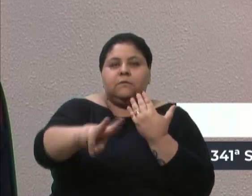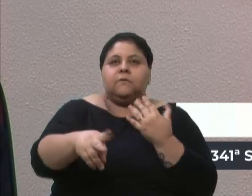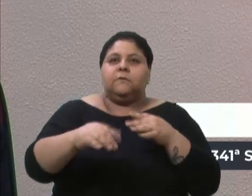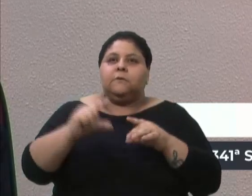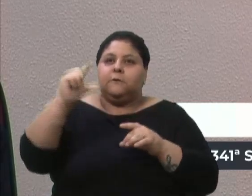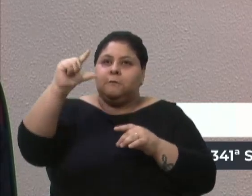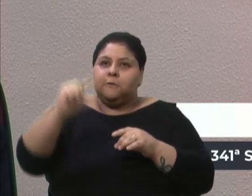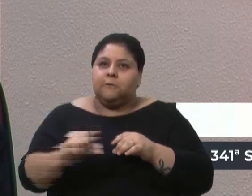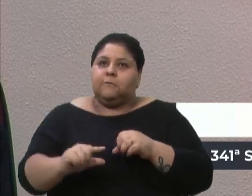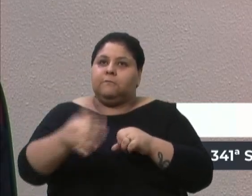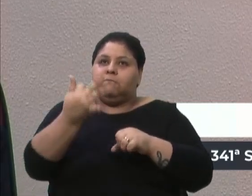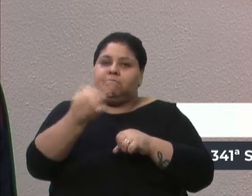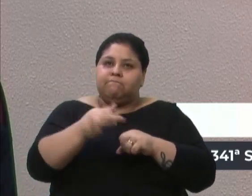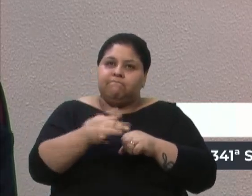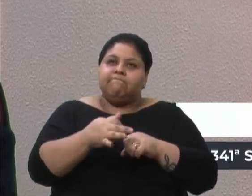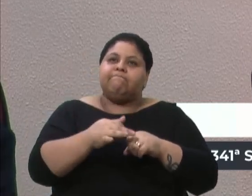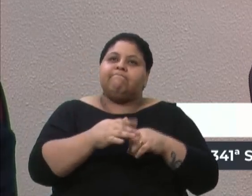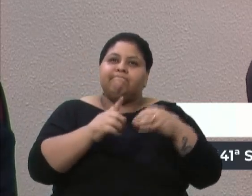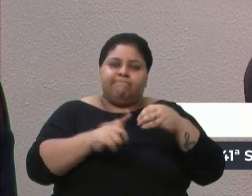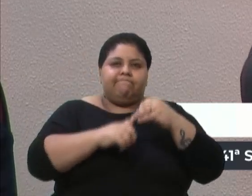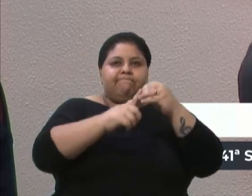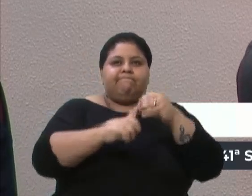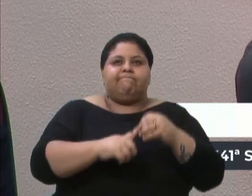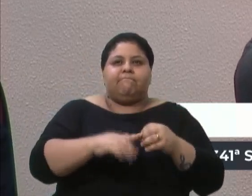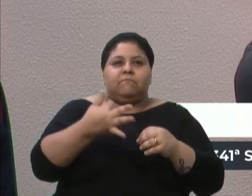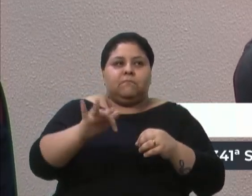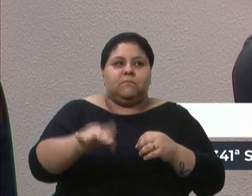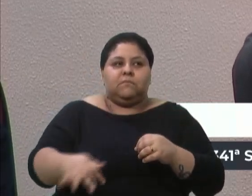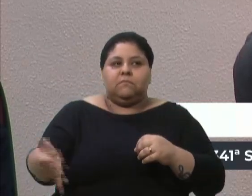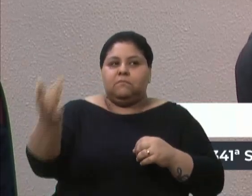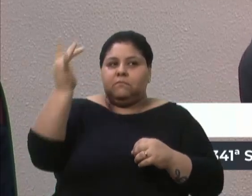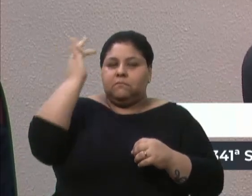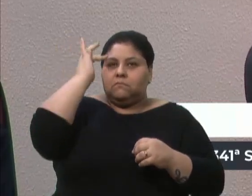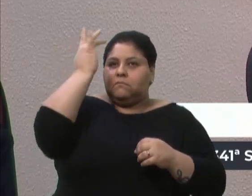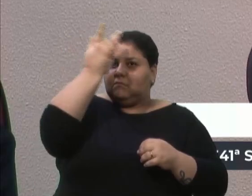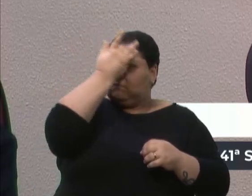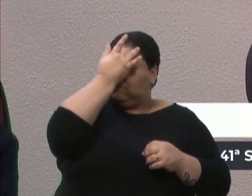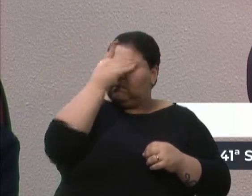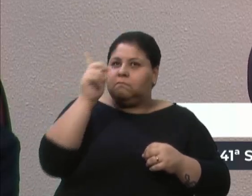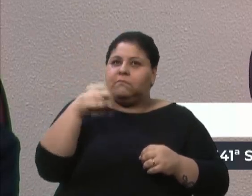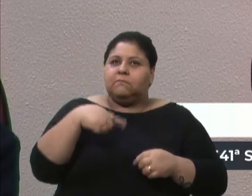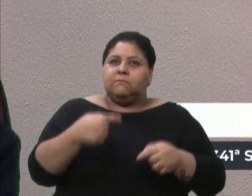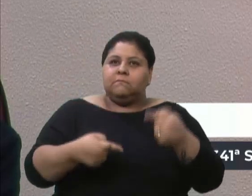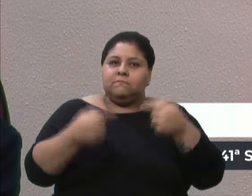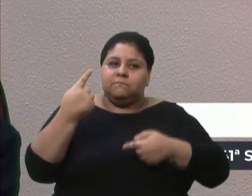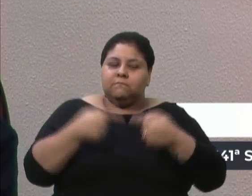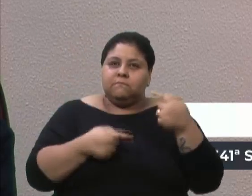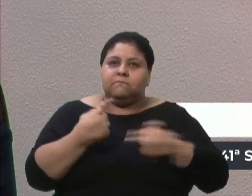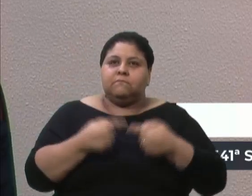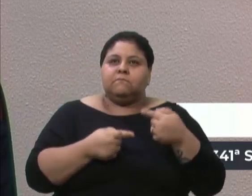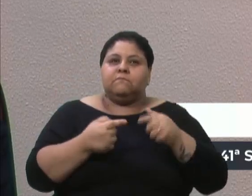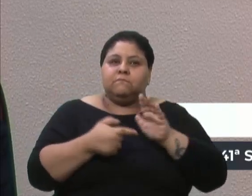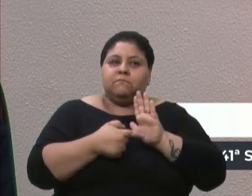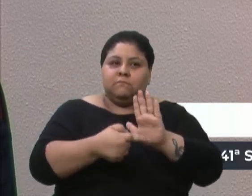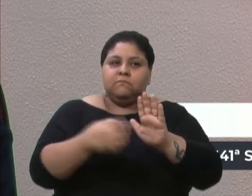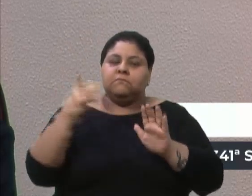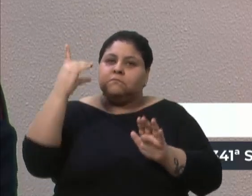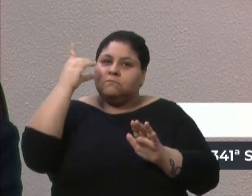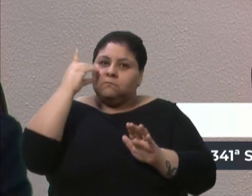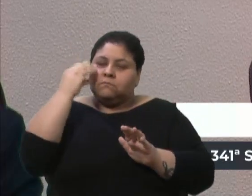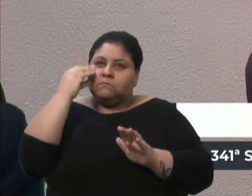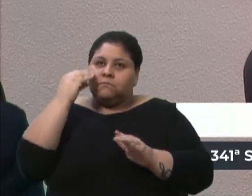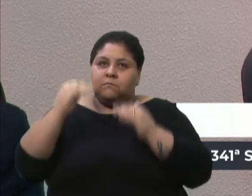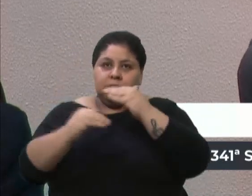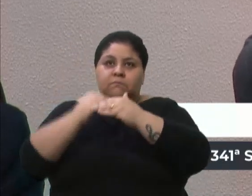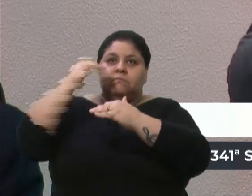doenças, especialmente a doença mental, que a gente tem discutido e presenciado, que aumentou nos últimos